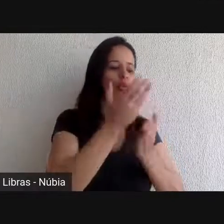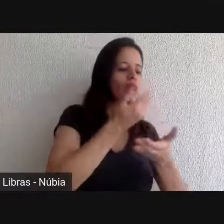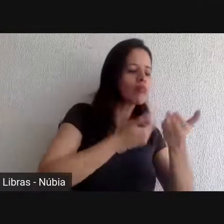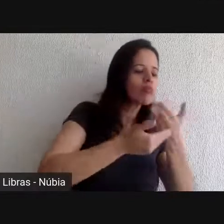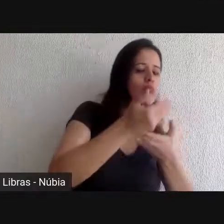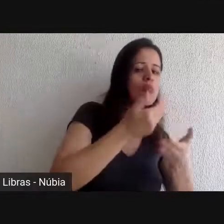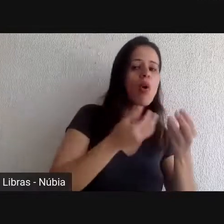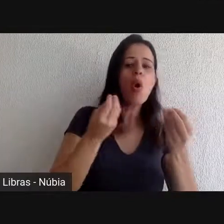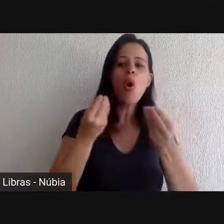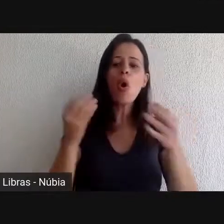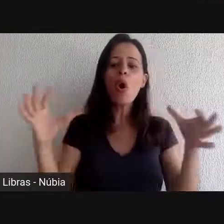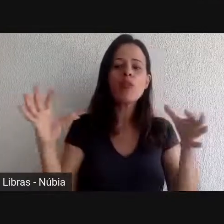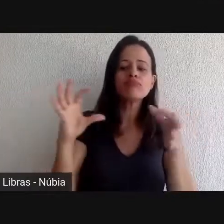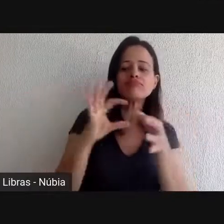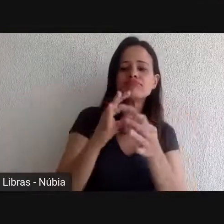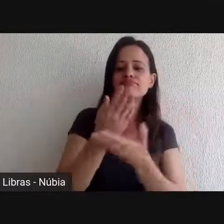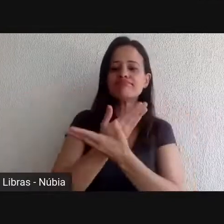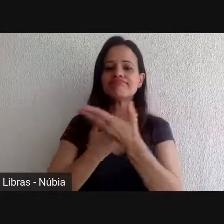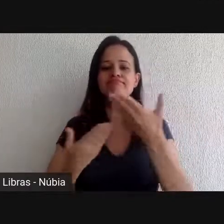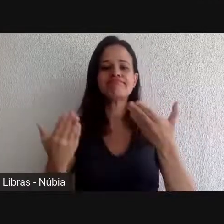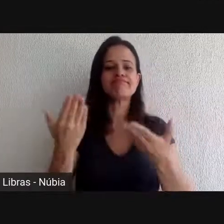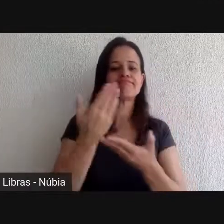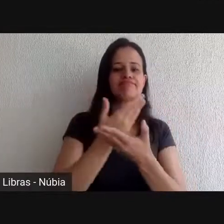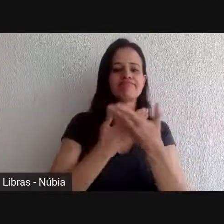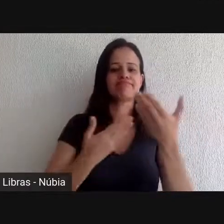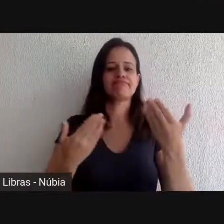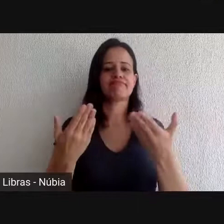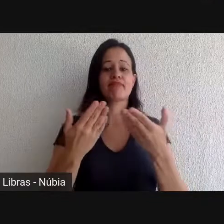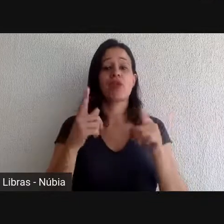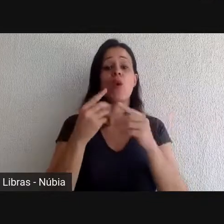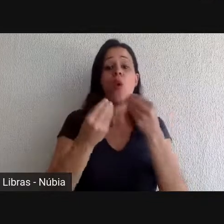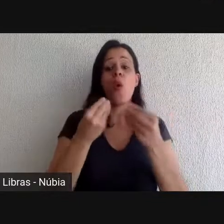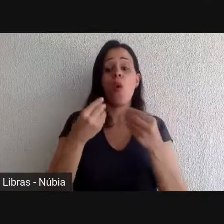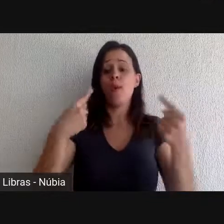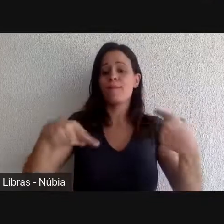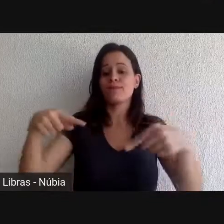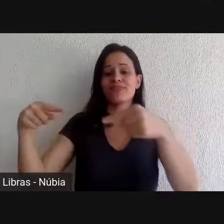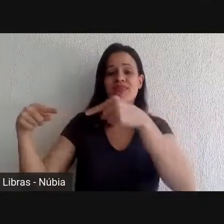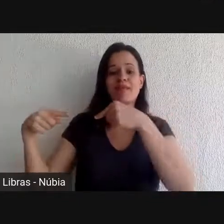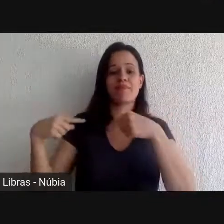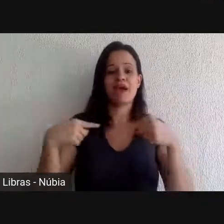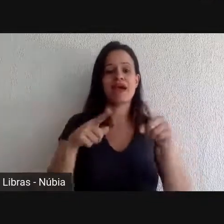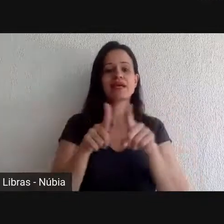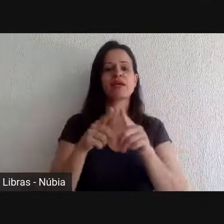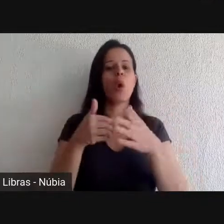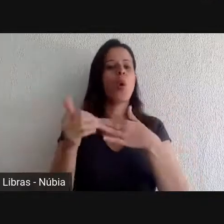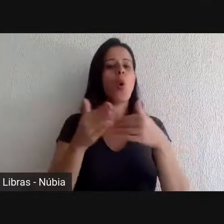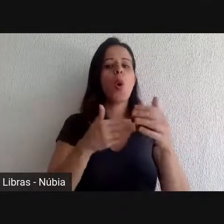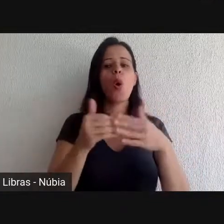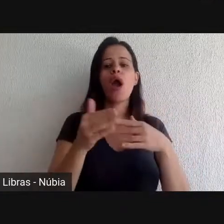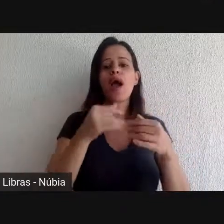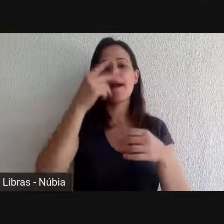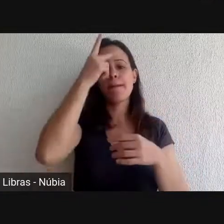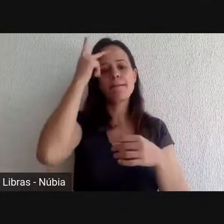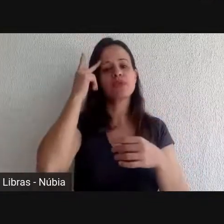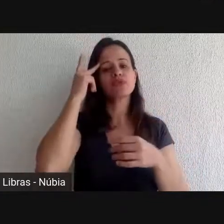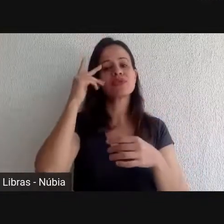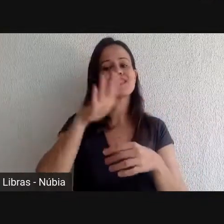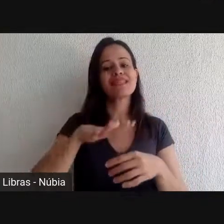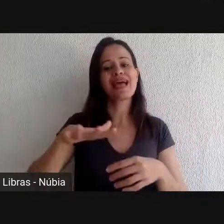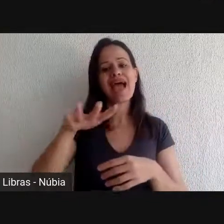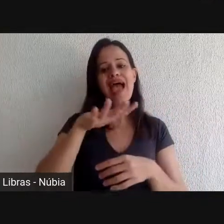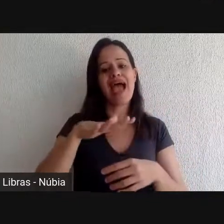de imparcialidade. Então, é de qualificar o debate de quem quer que esteja na arena